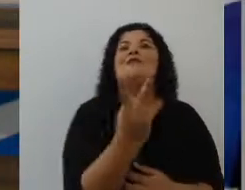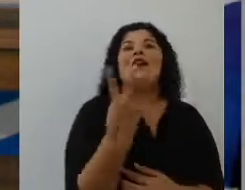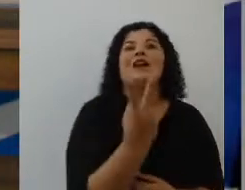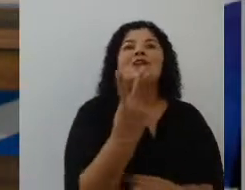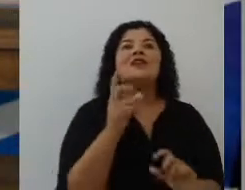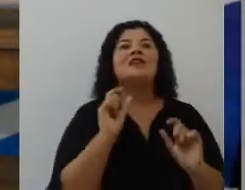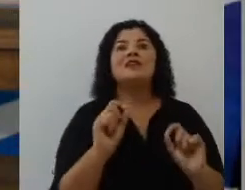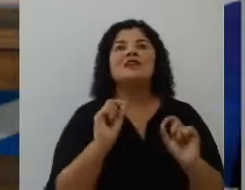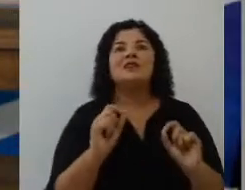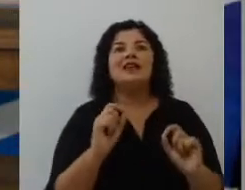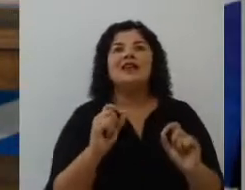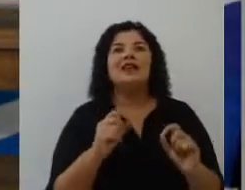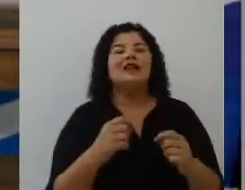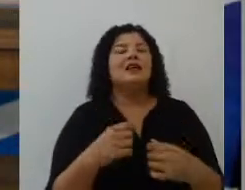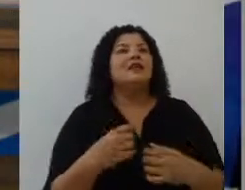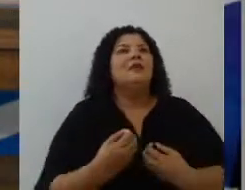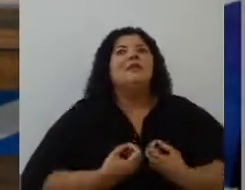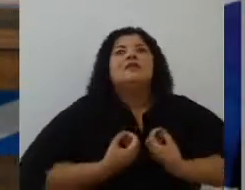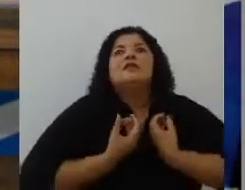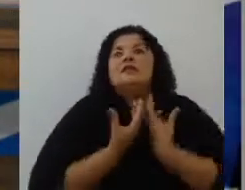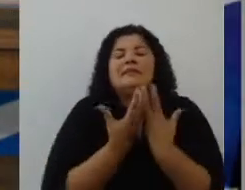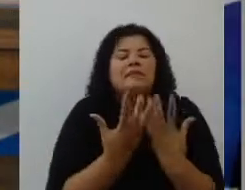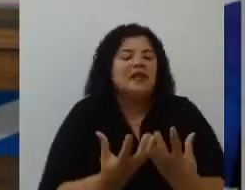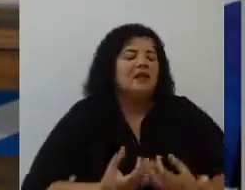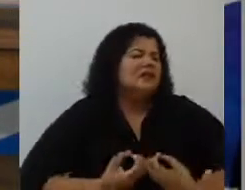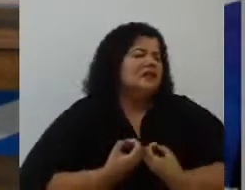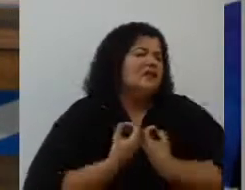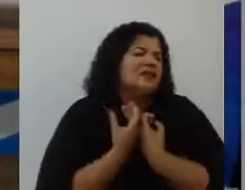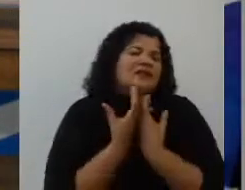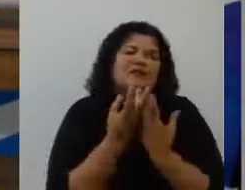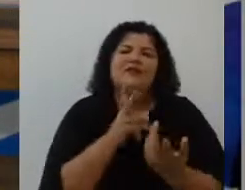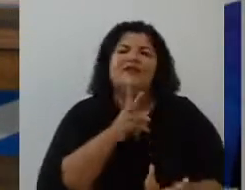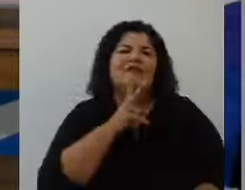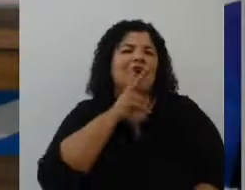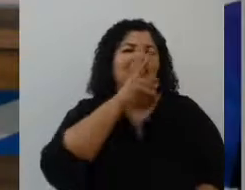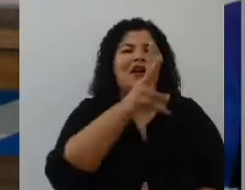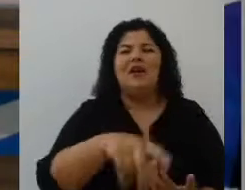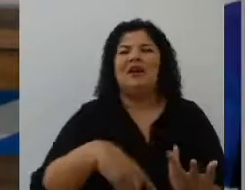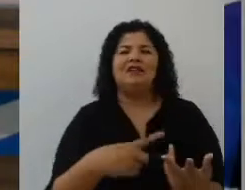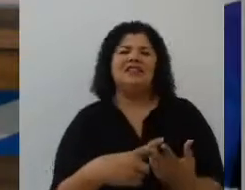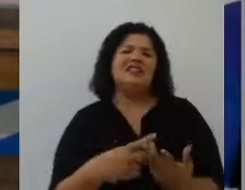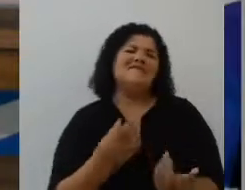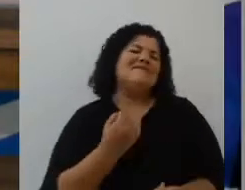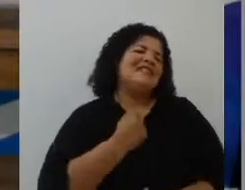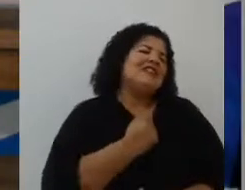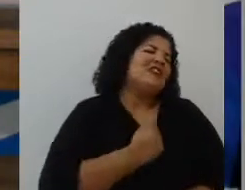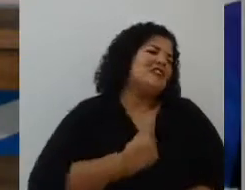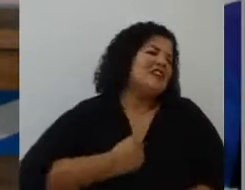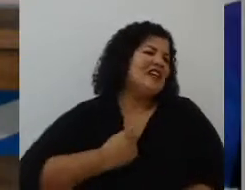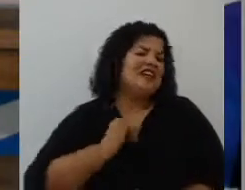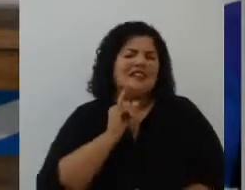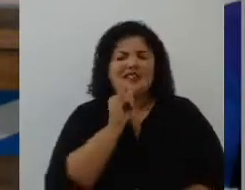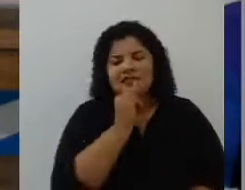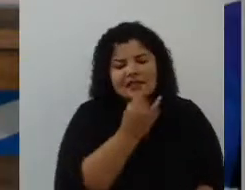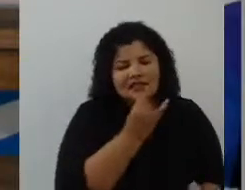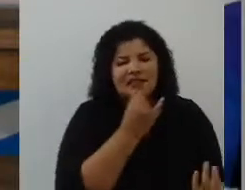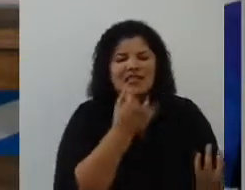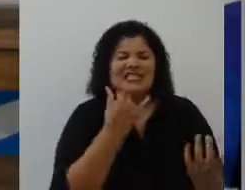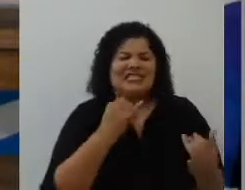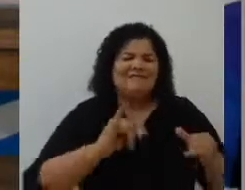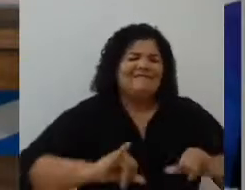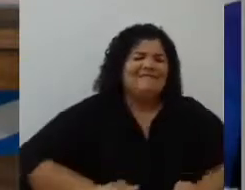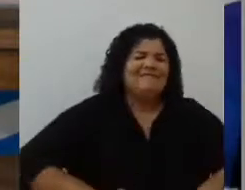o excesso de sentimentalismo. Vale lembrar que esse sentimento pode ser saudade, tristeza,